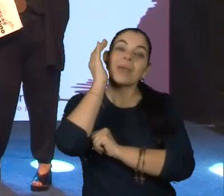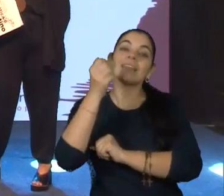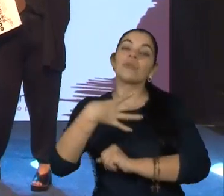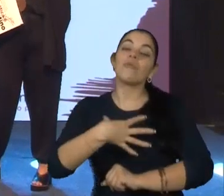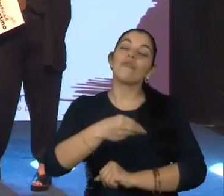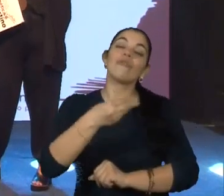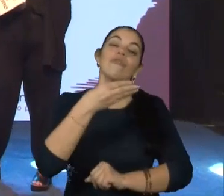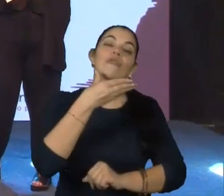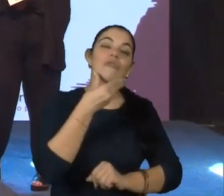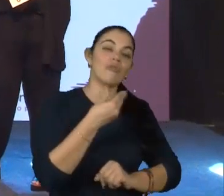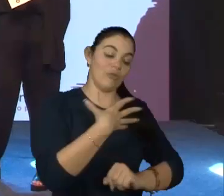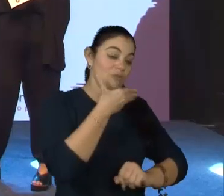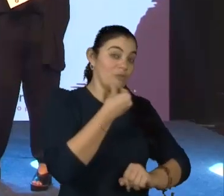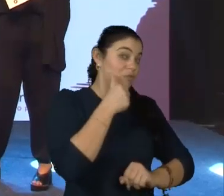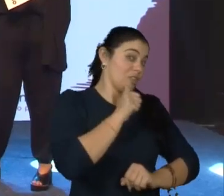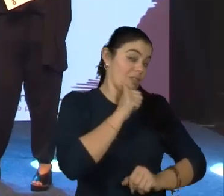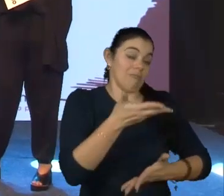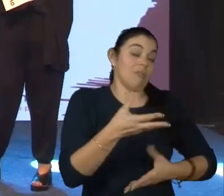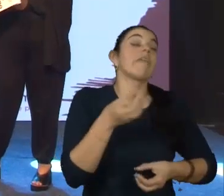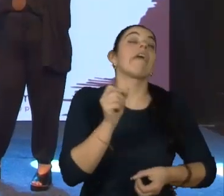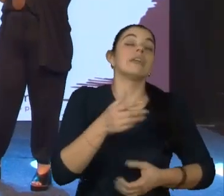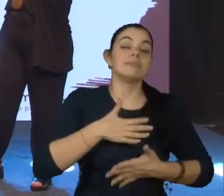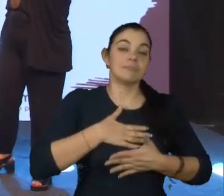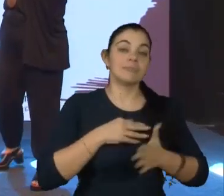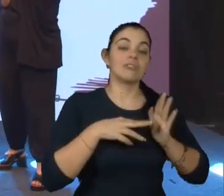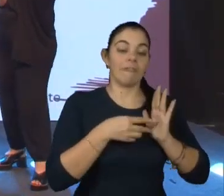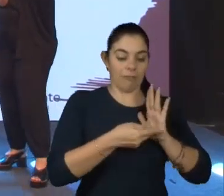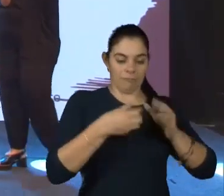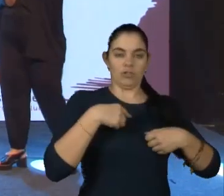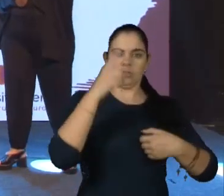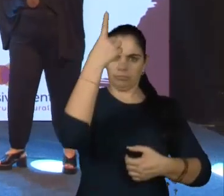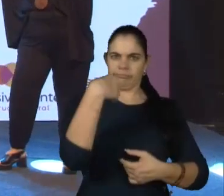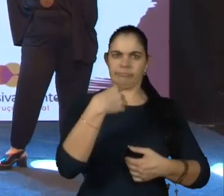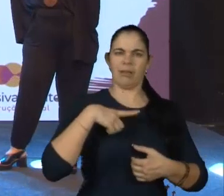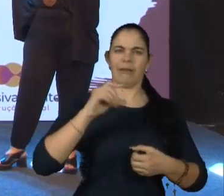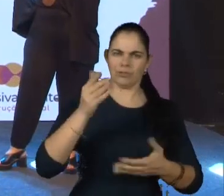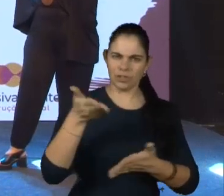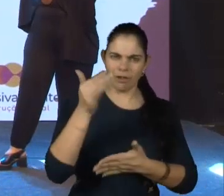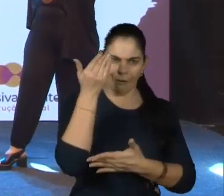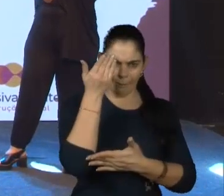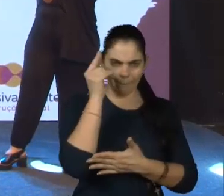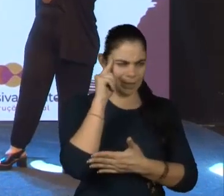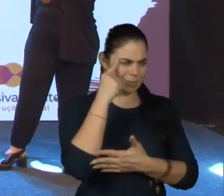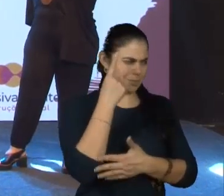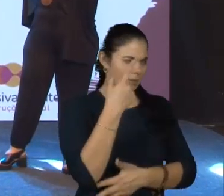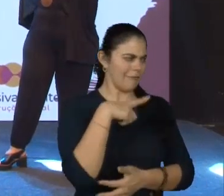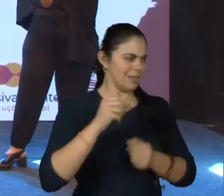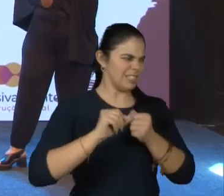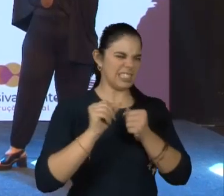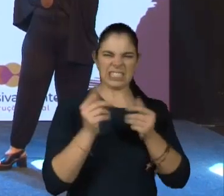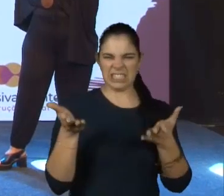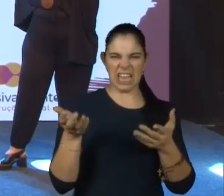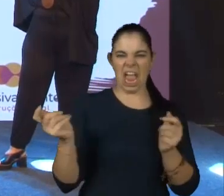filho? Quem eu era? A gente acha que a gente passa a ser capacitista aqui, ó, no